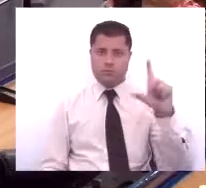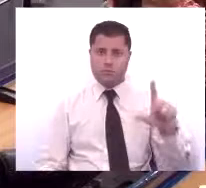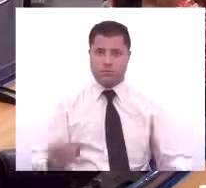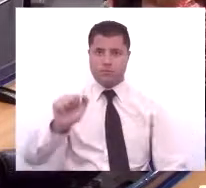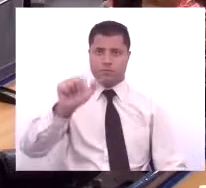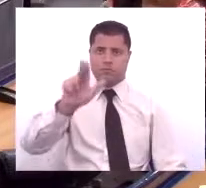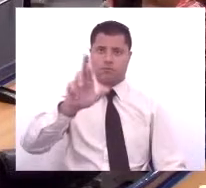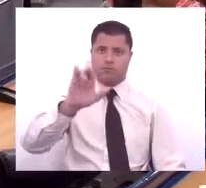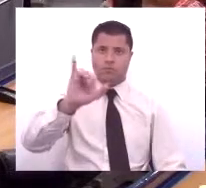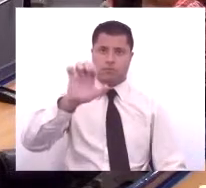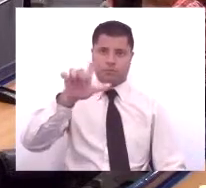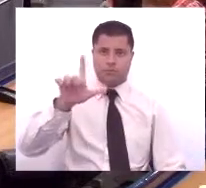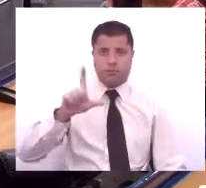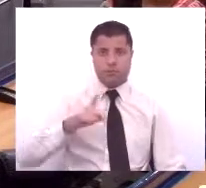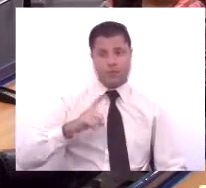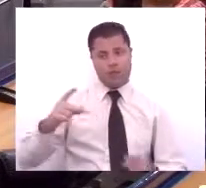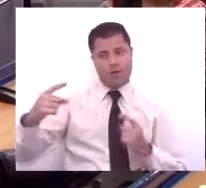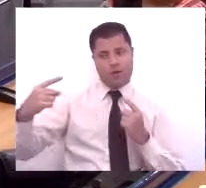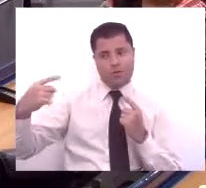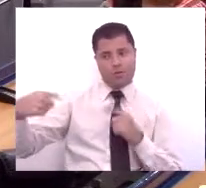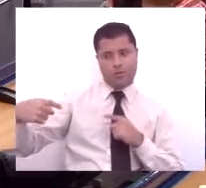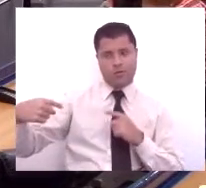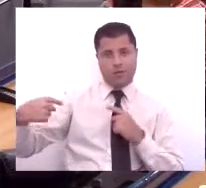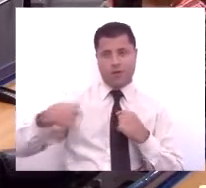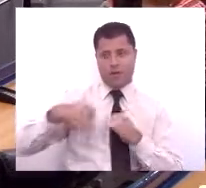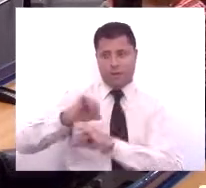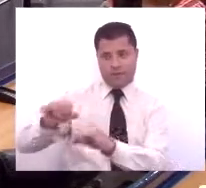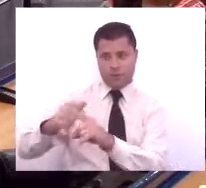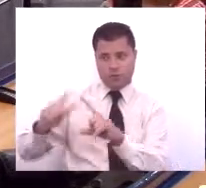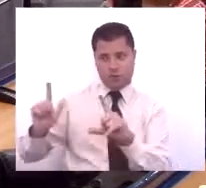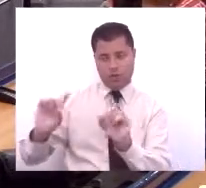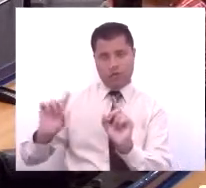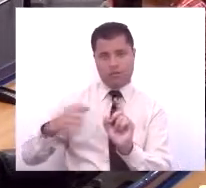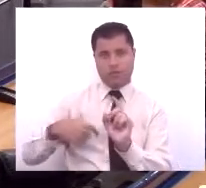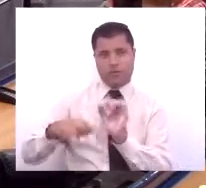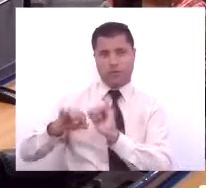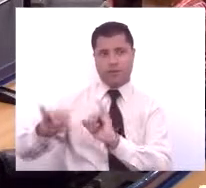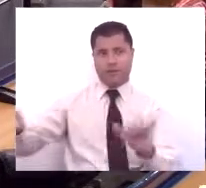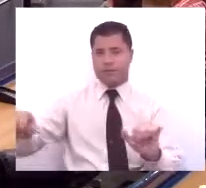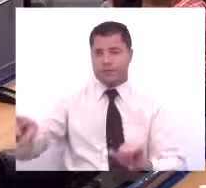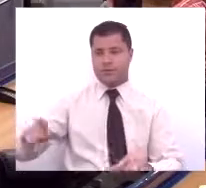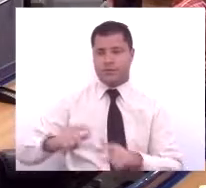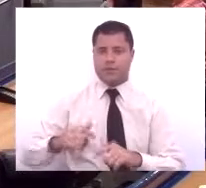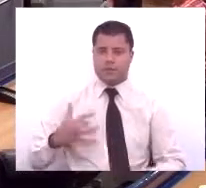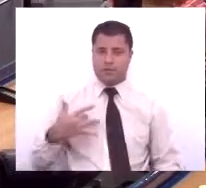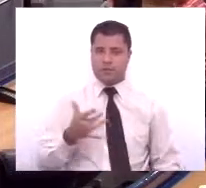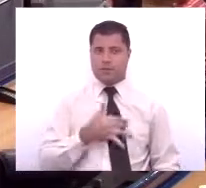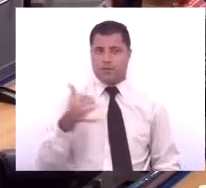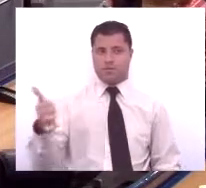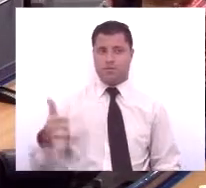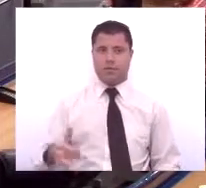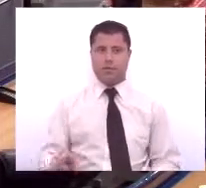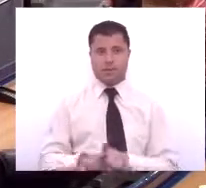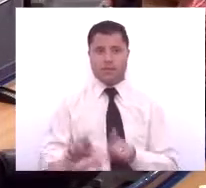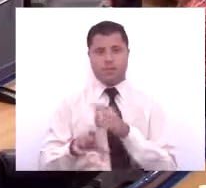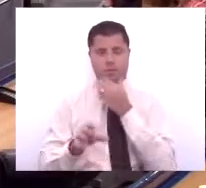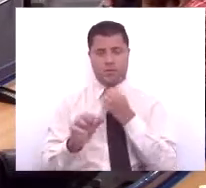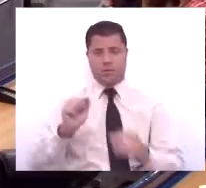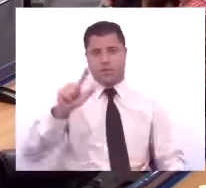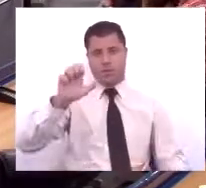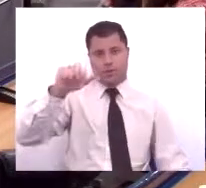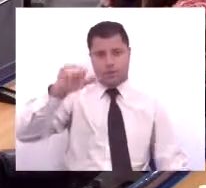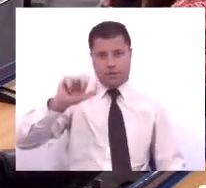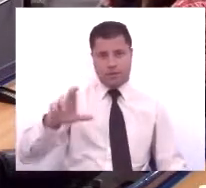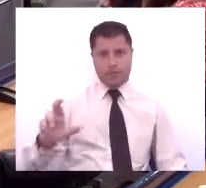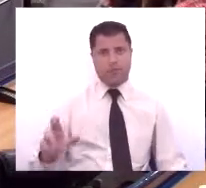é nosso adversário. Não vou desejar sorte para ele, mas vou desejar muita saúde, né? Para o Alencar também, desejo